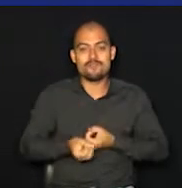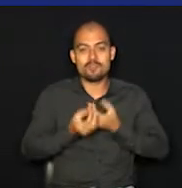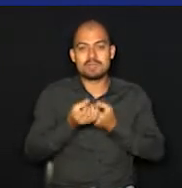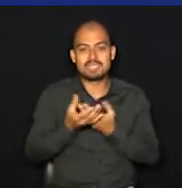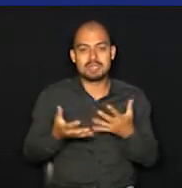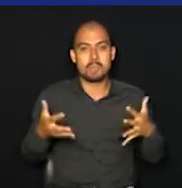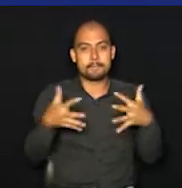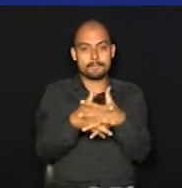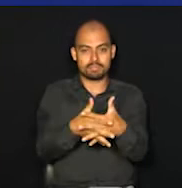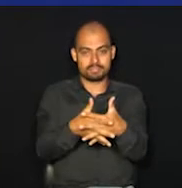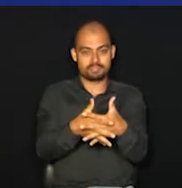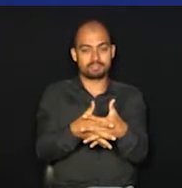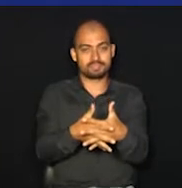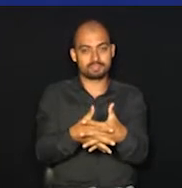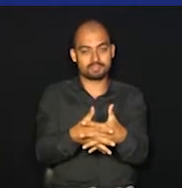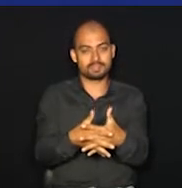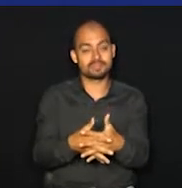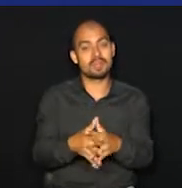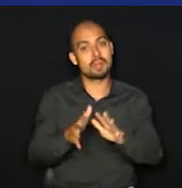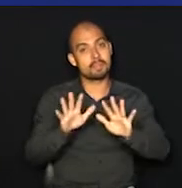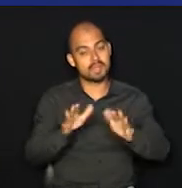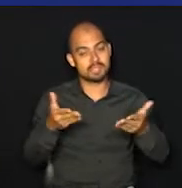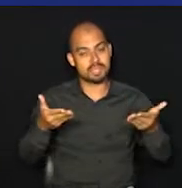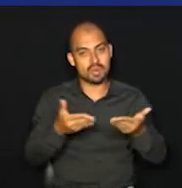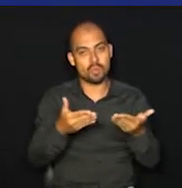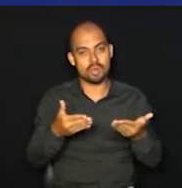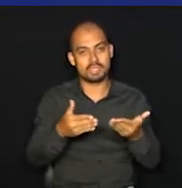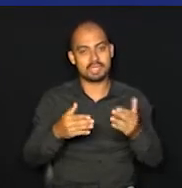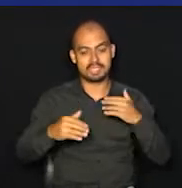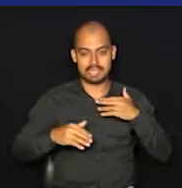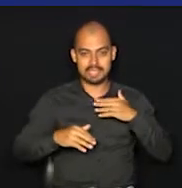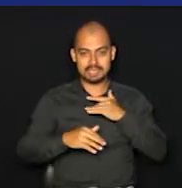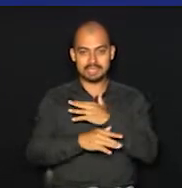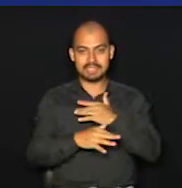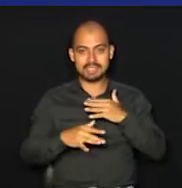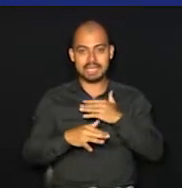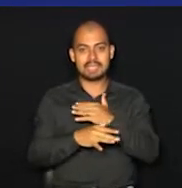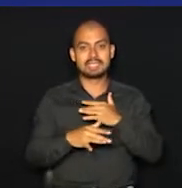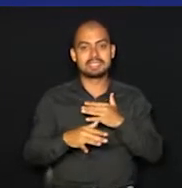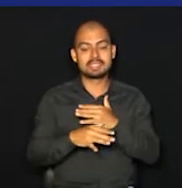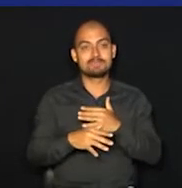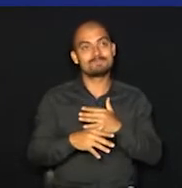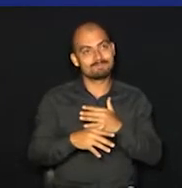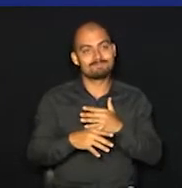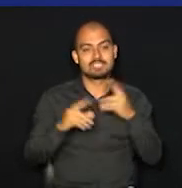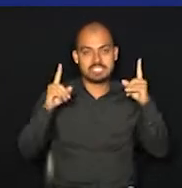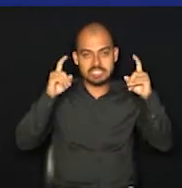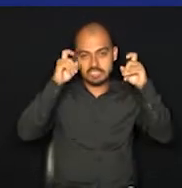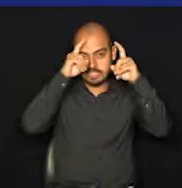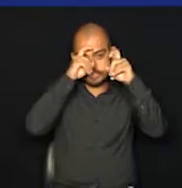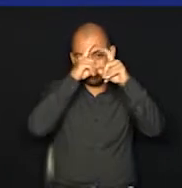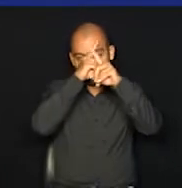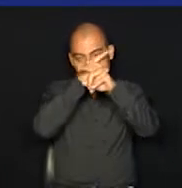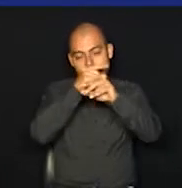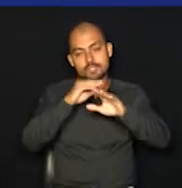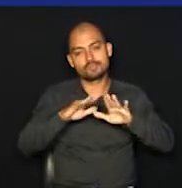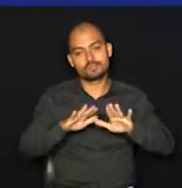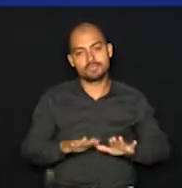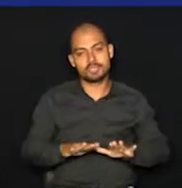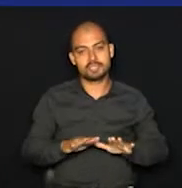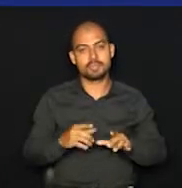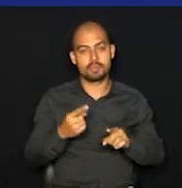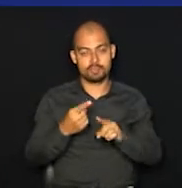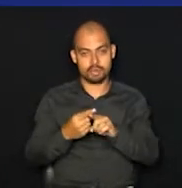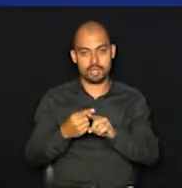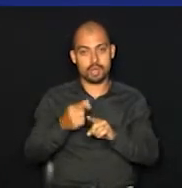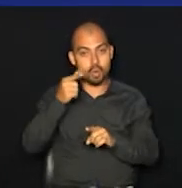nesse caso, de uma forma, as cidades ficam numa situação muito difícil, porque ontem o governo do